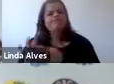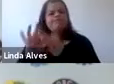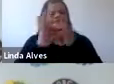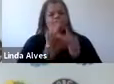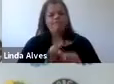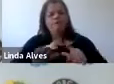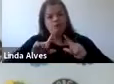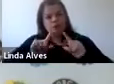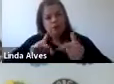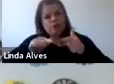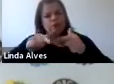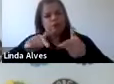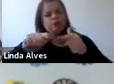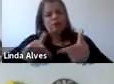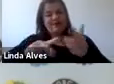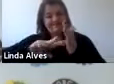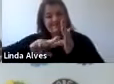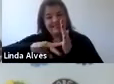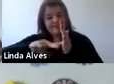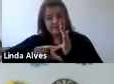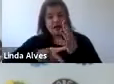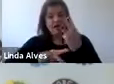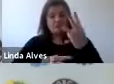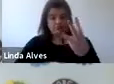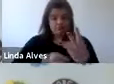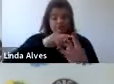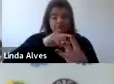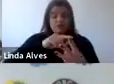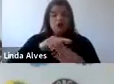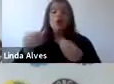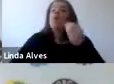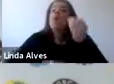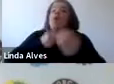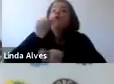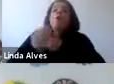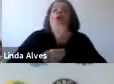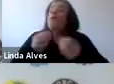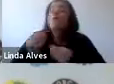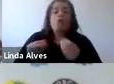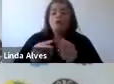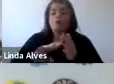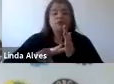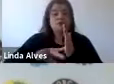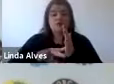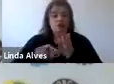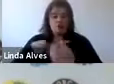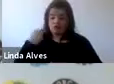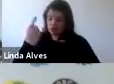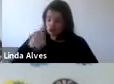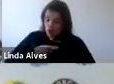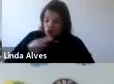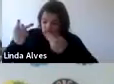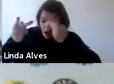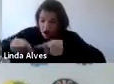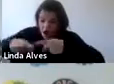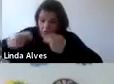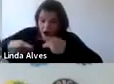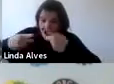às centrais. Então, eu gostaria de saber de que forma nós aqui no mundo do trabalho, né,